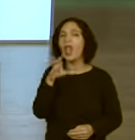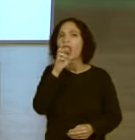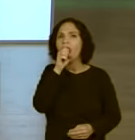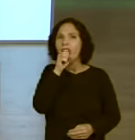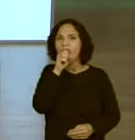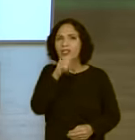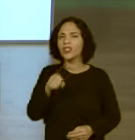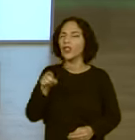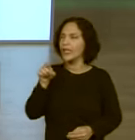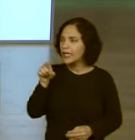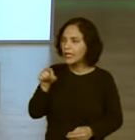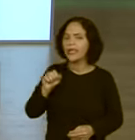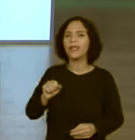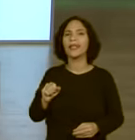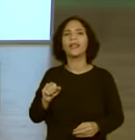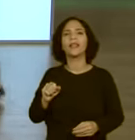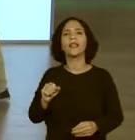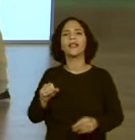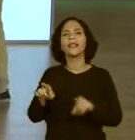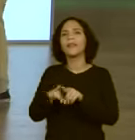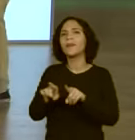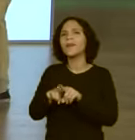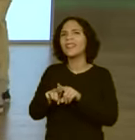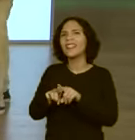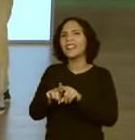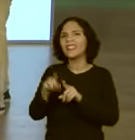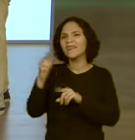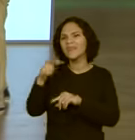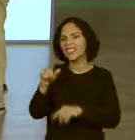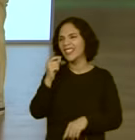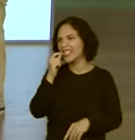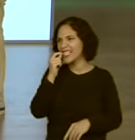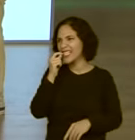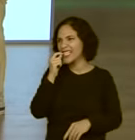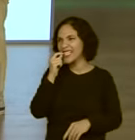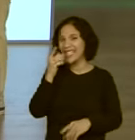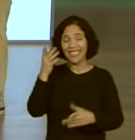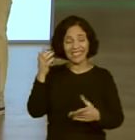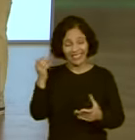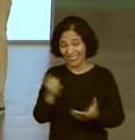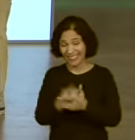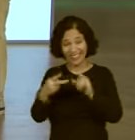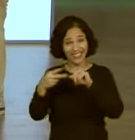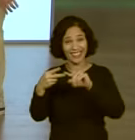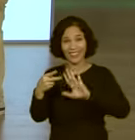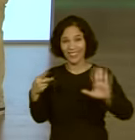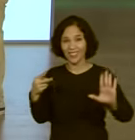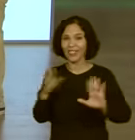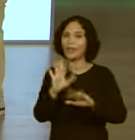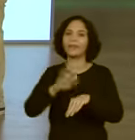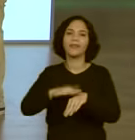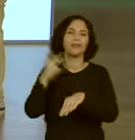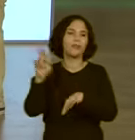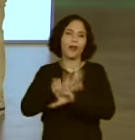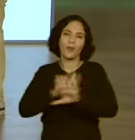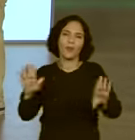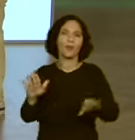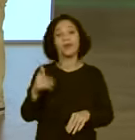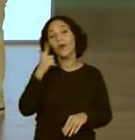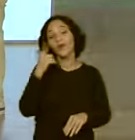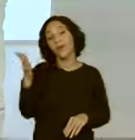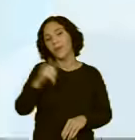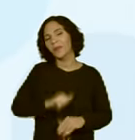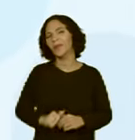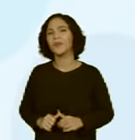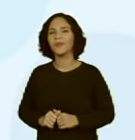A laranja tá aqui e tinha... Ah, eu só lembro esses dois. Acabou seu tempo. Vamos